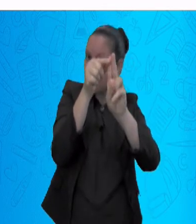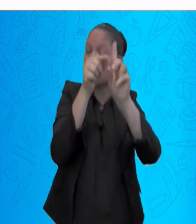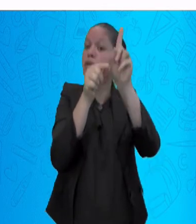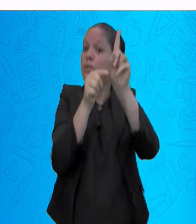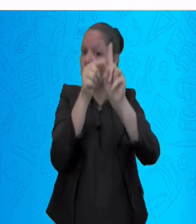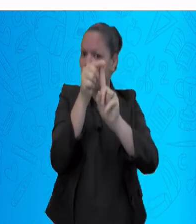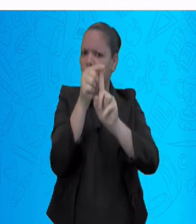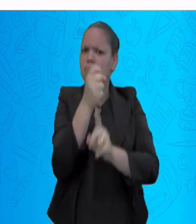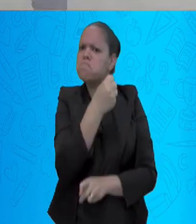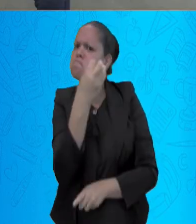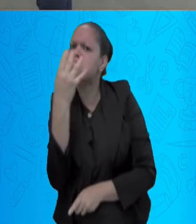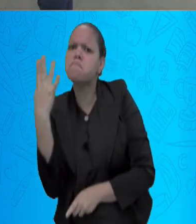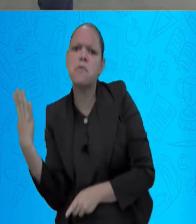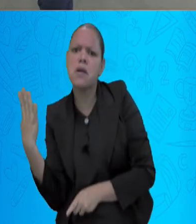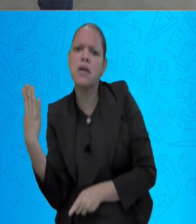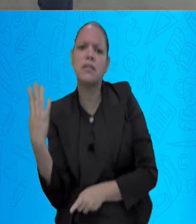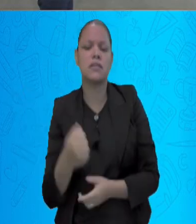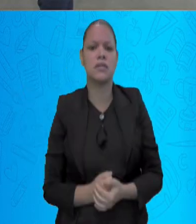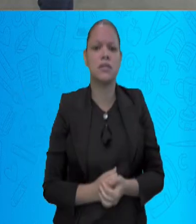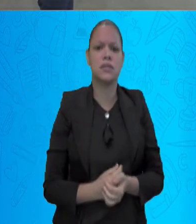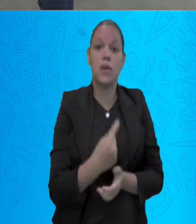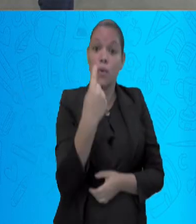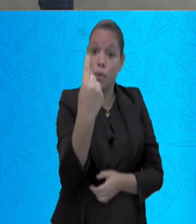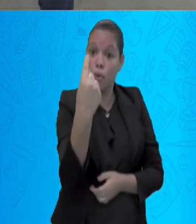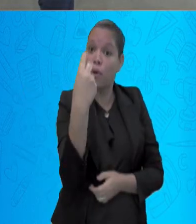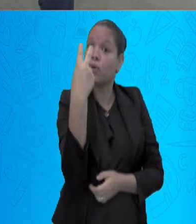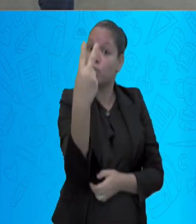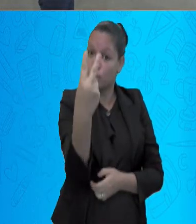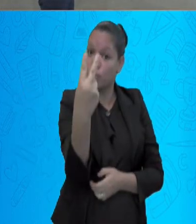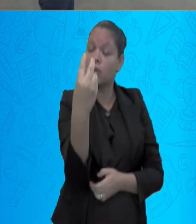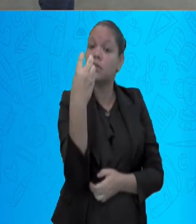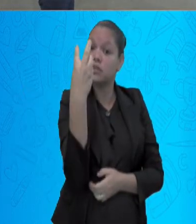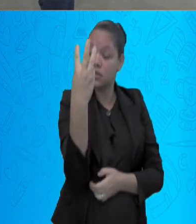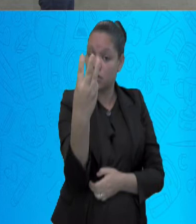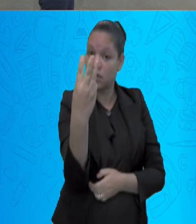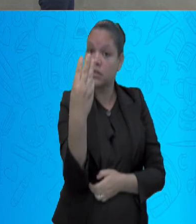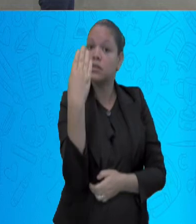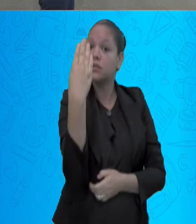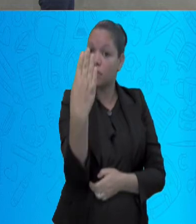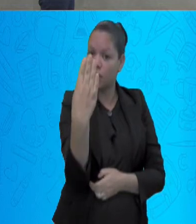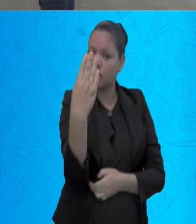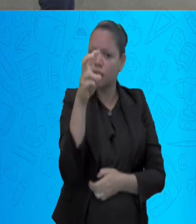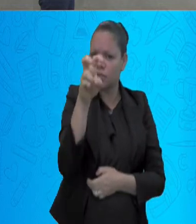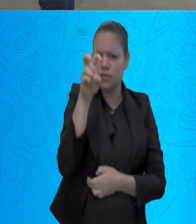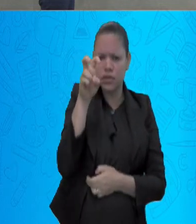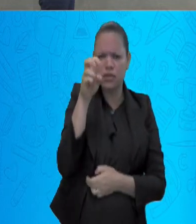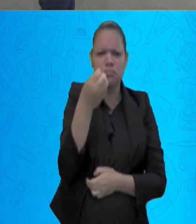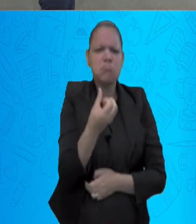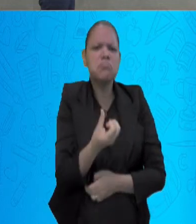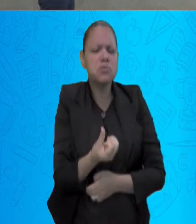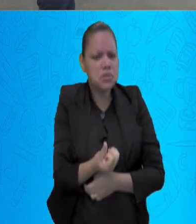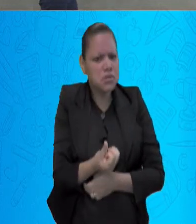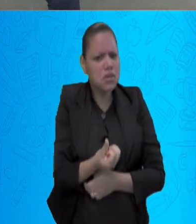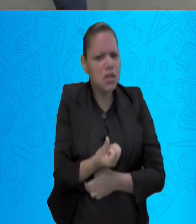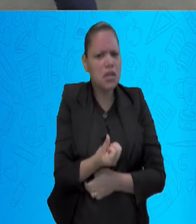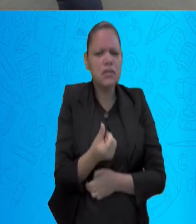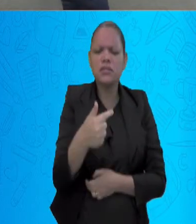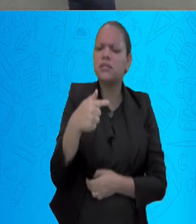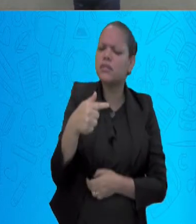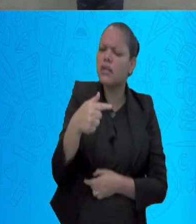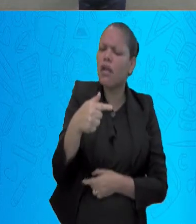quantas centenas nós temos. 1, 2, 3, 4, 5, 6,